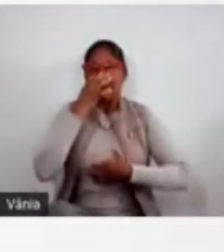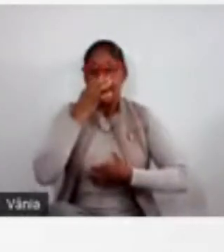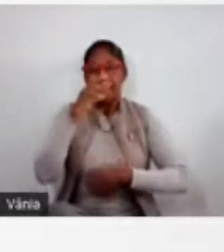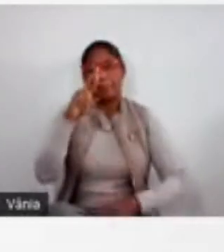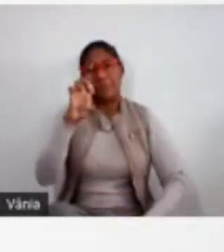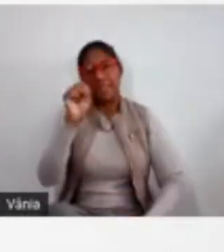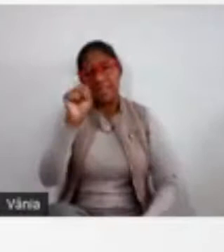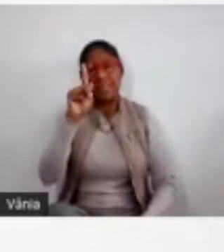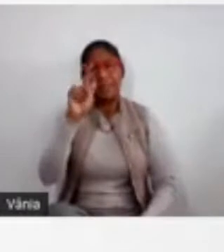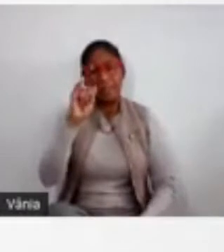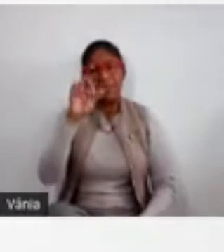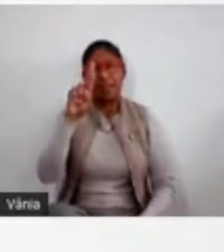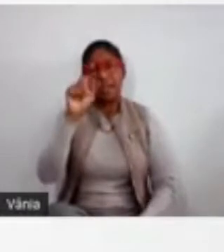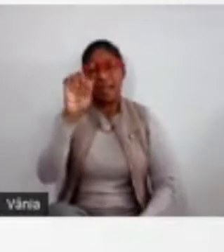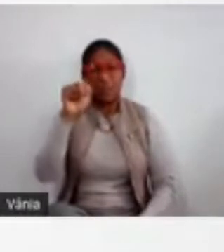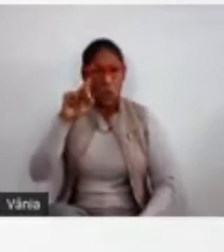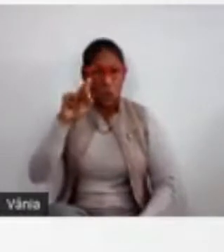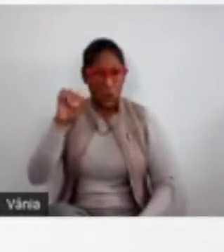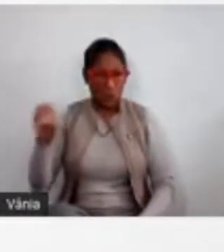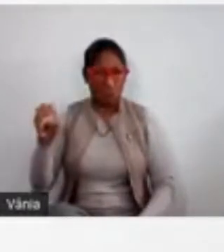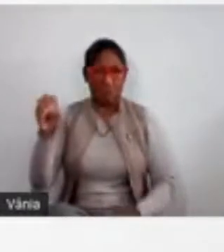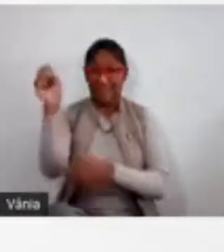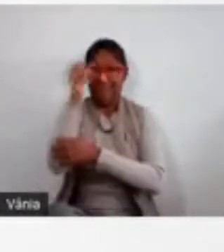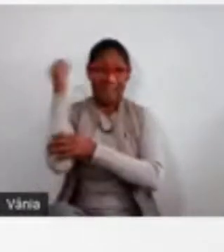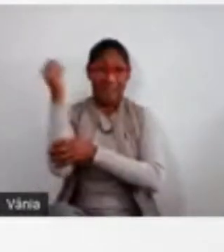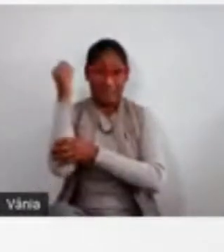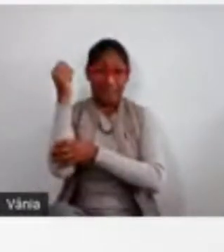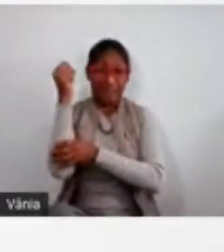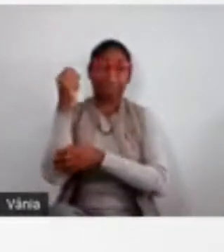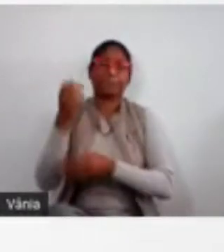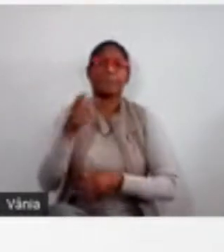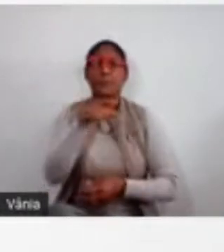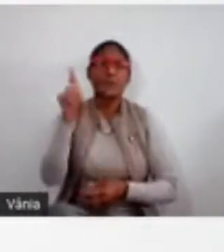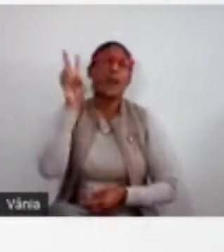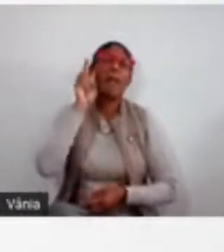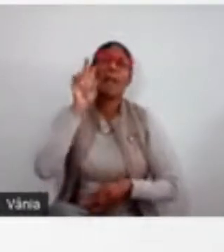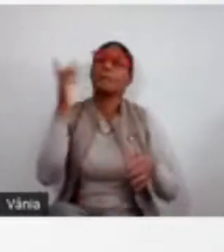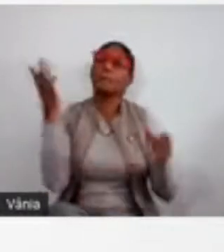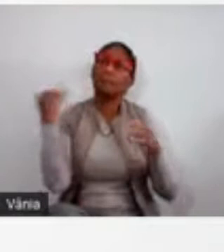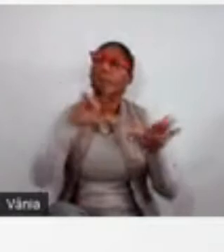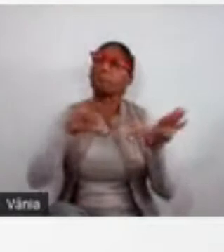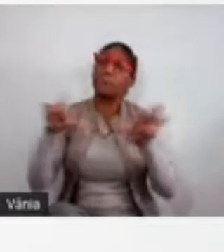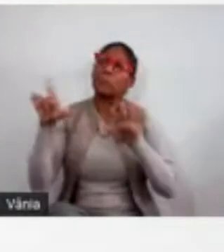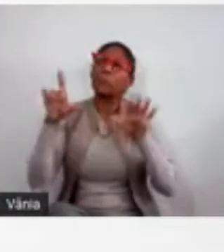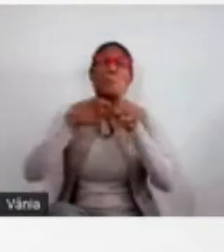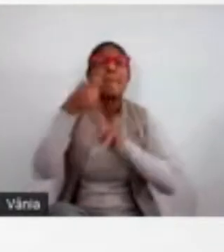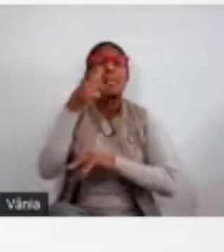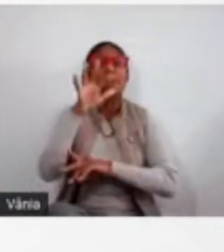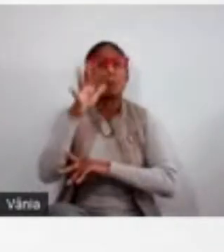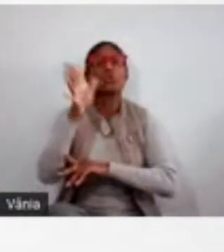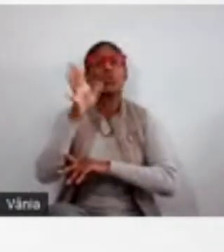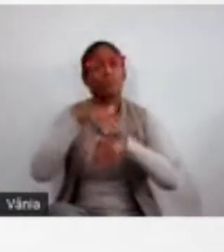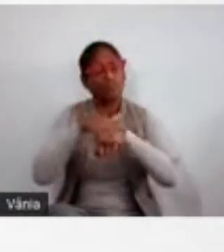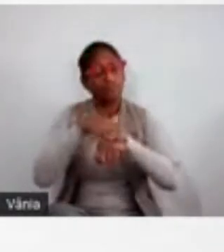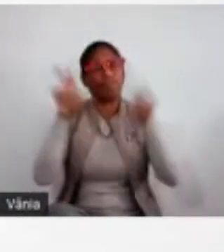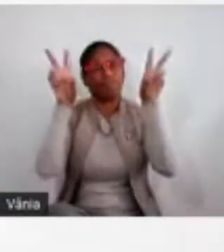aqui na live, nas nossas lives que a gente faz, vai lembrar que há um mês e meio atrás, nós falávamos